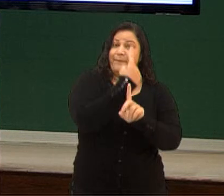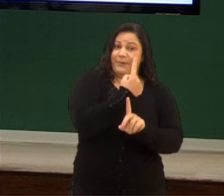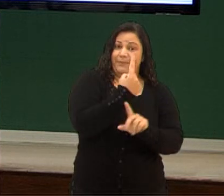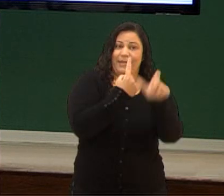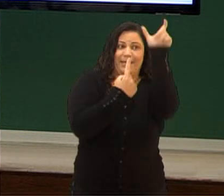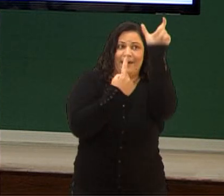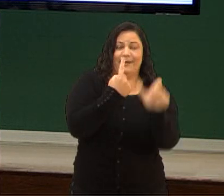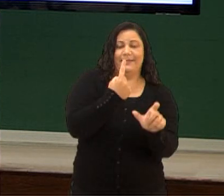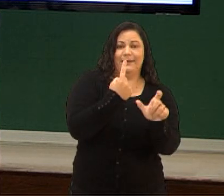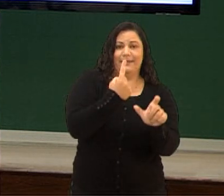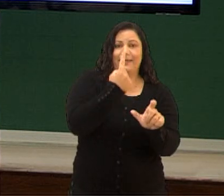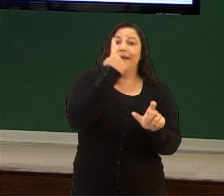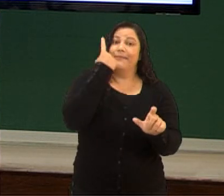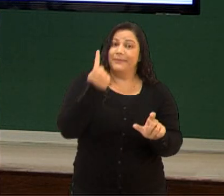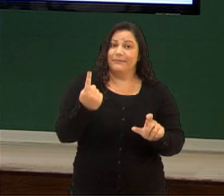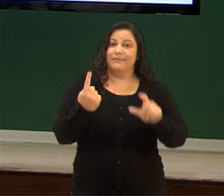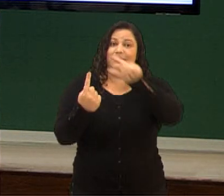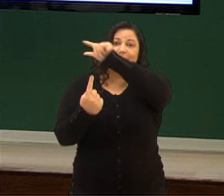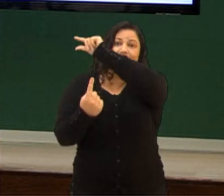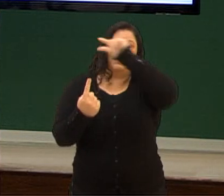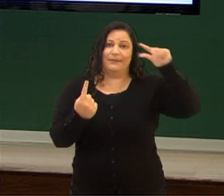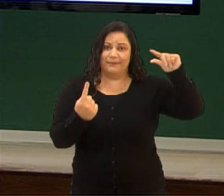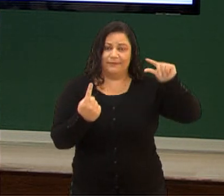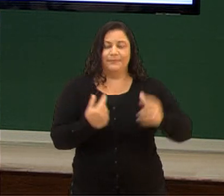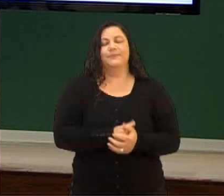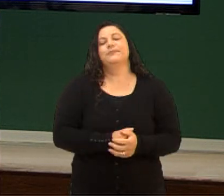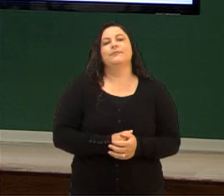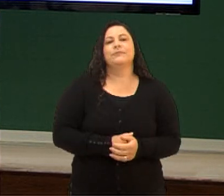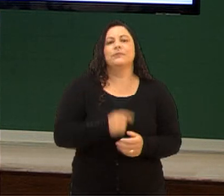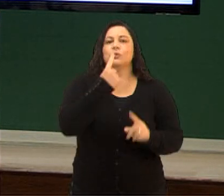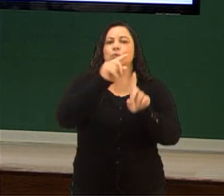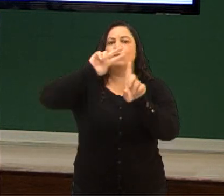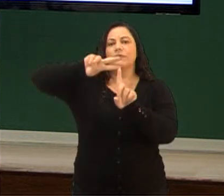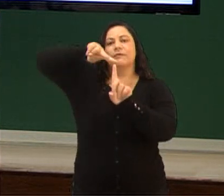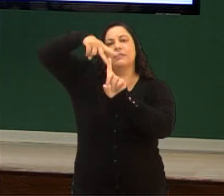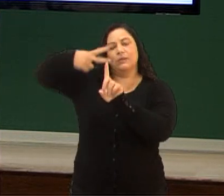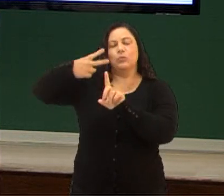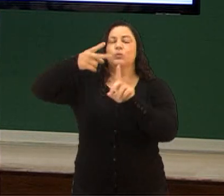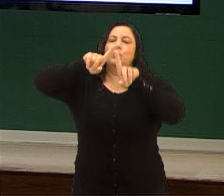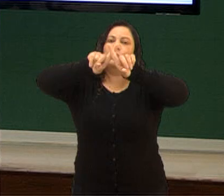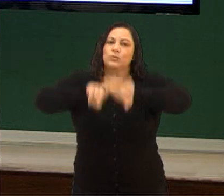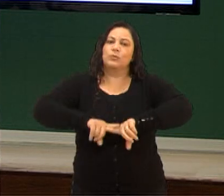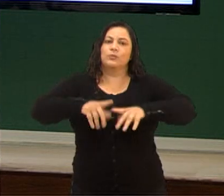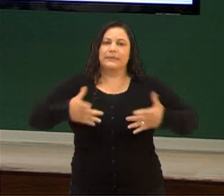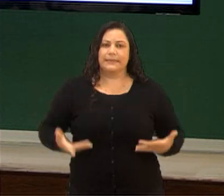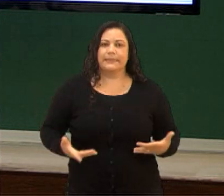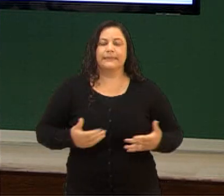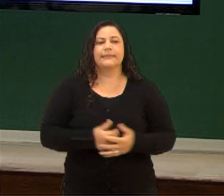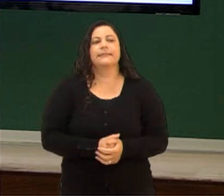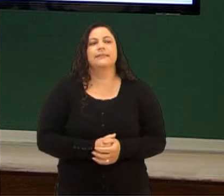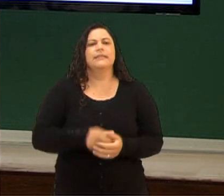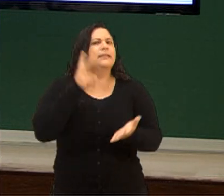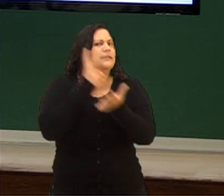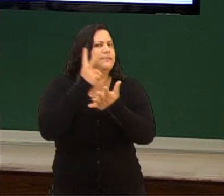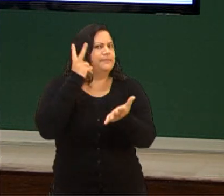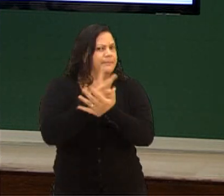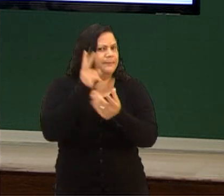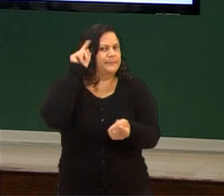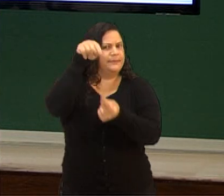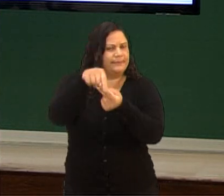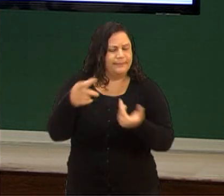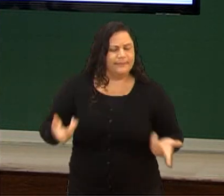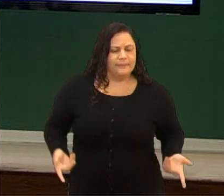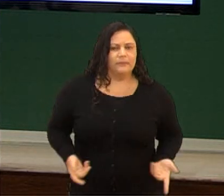Então, menos 1 elevado a 2 vezes, sempre que vocês verem isso aqui, pessoal, você tem que fazer o determinante, tá